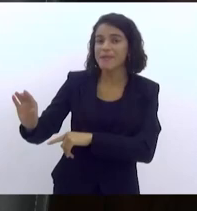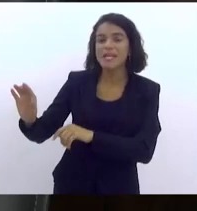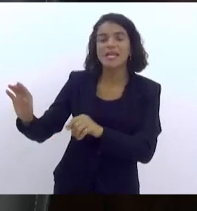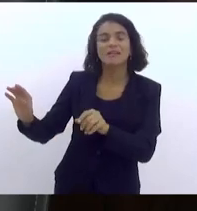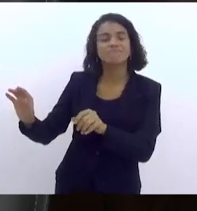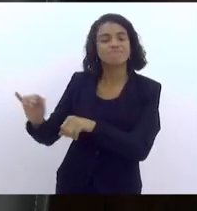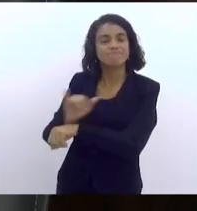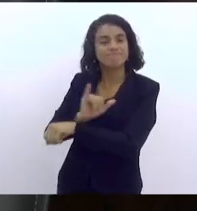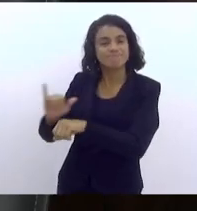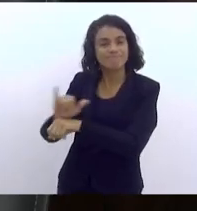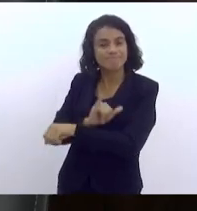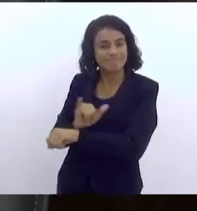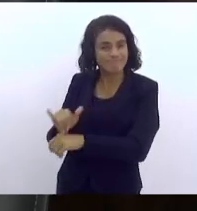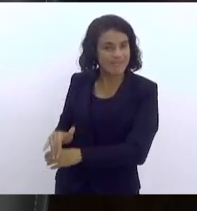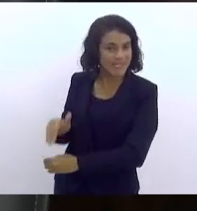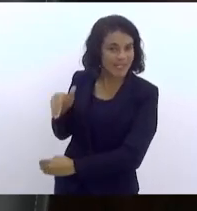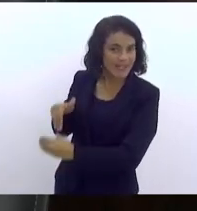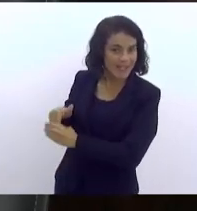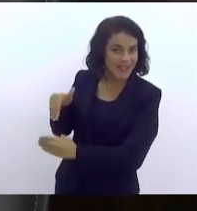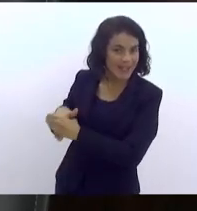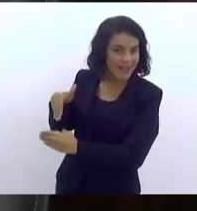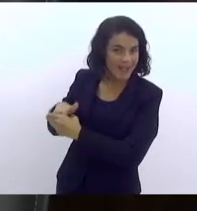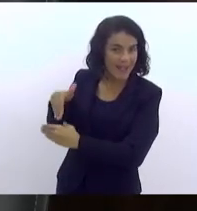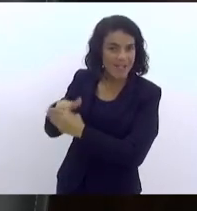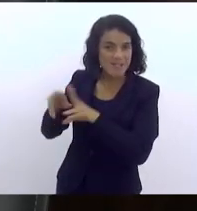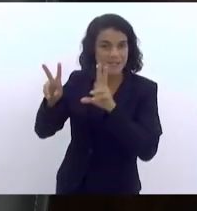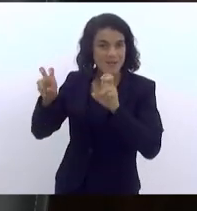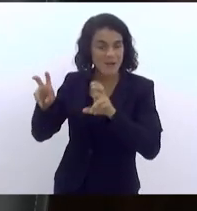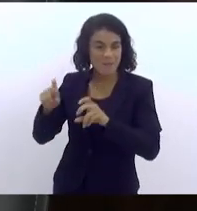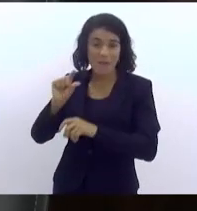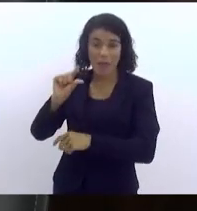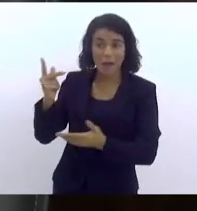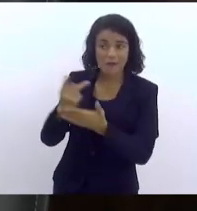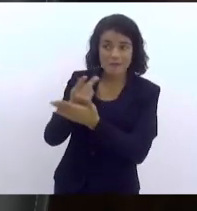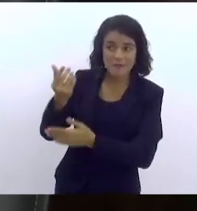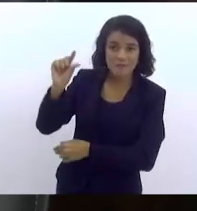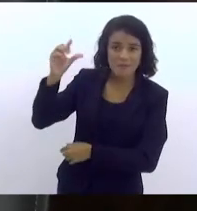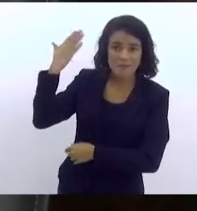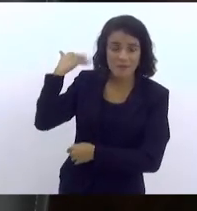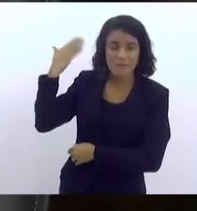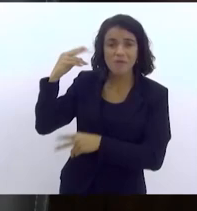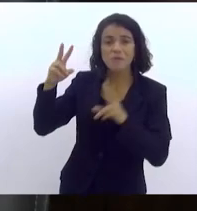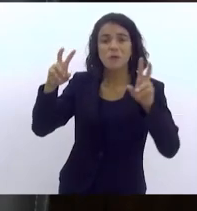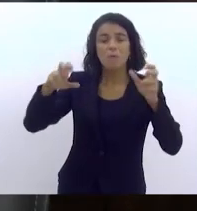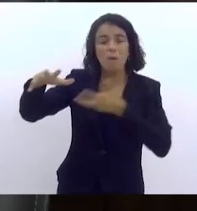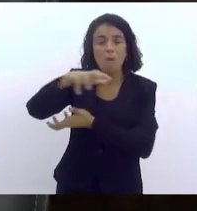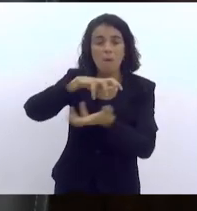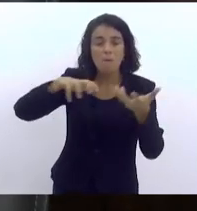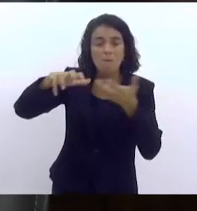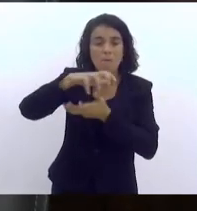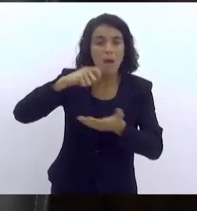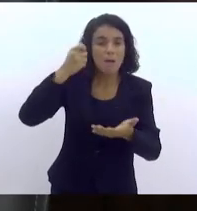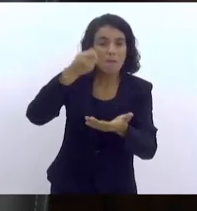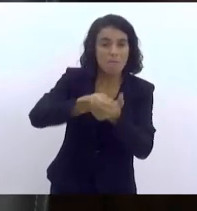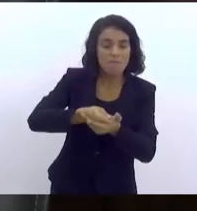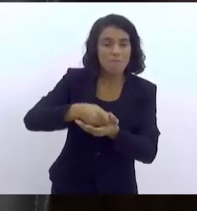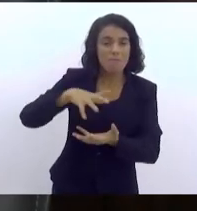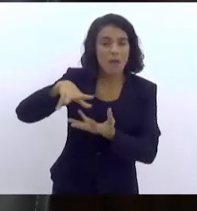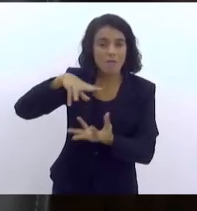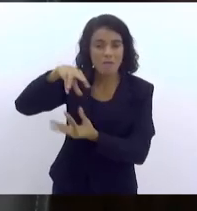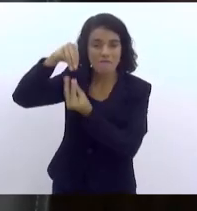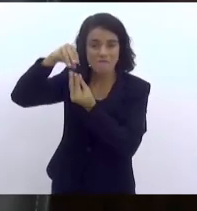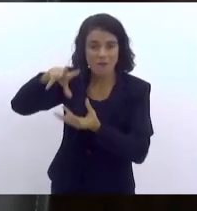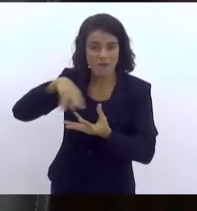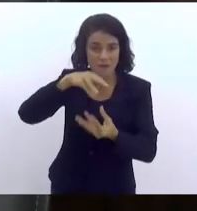financiamento eleitoral como em notícias recentes divulgadas sobre os escândalo de pagamento de fantasmas